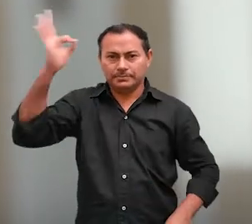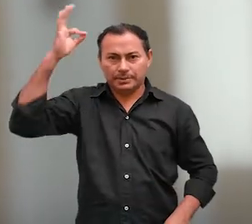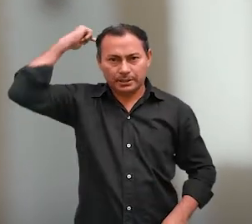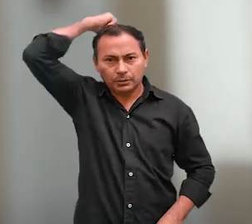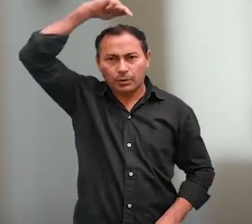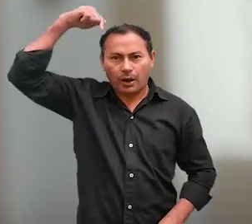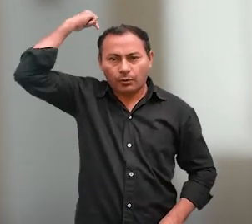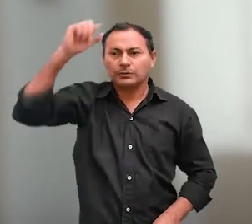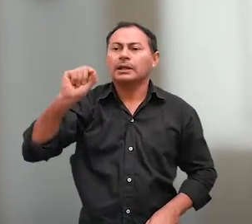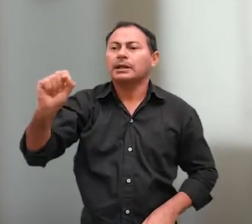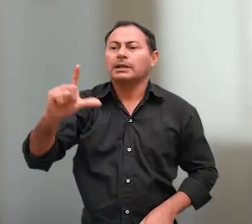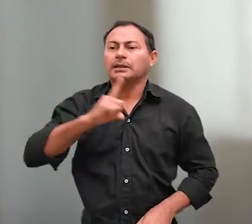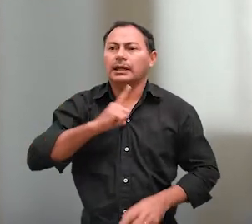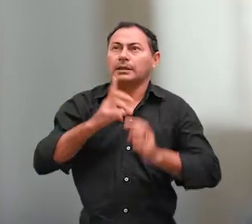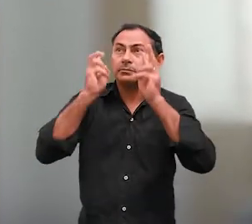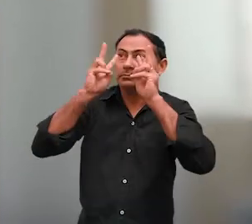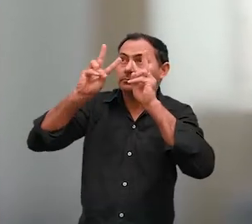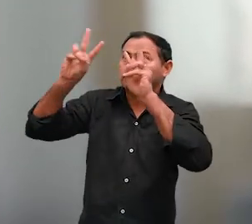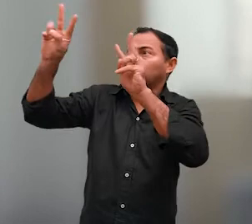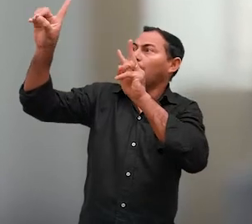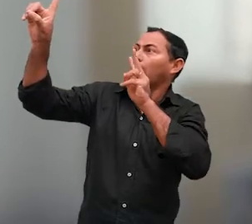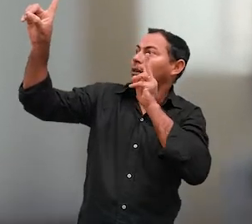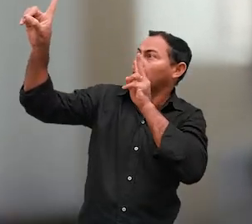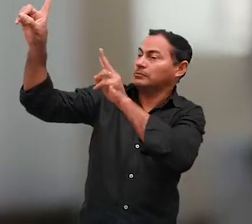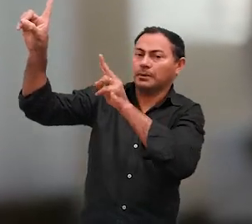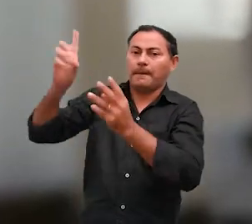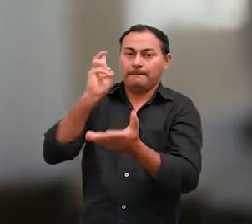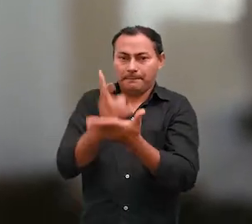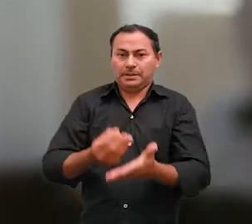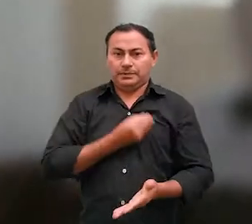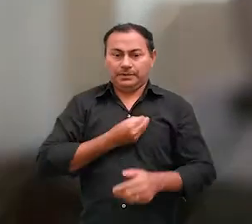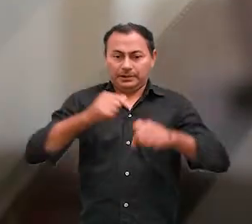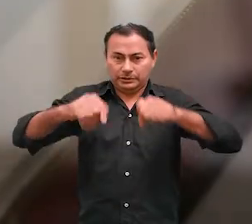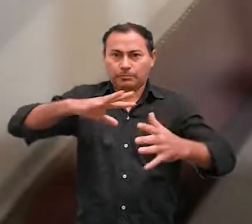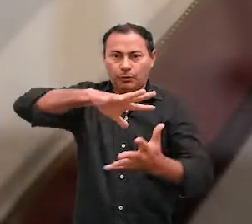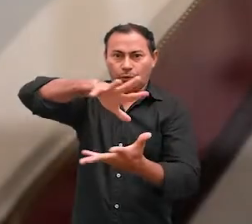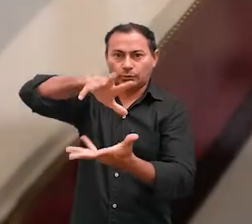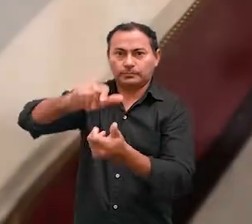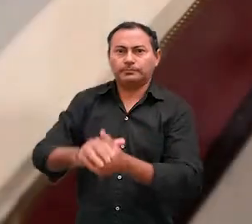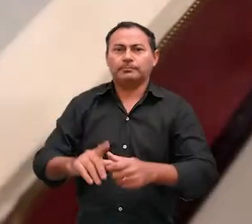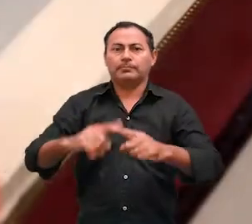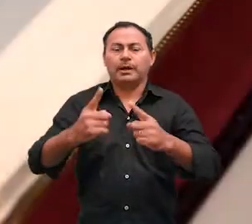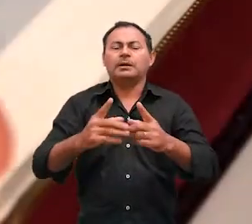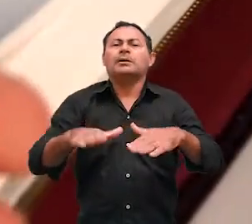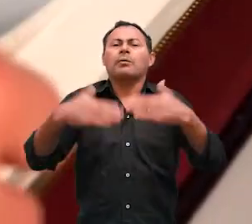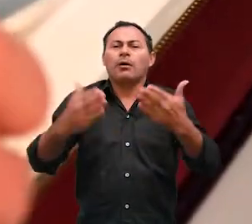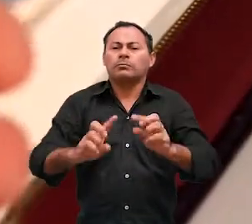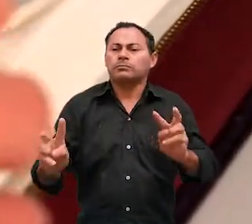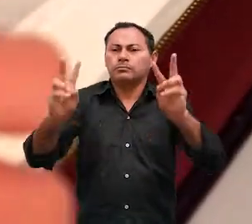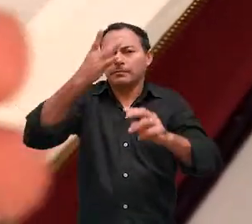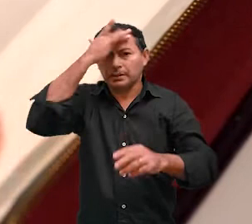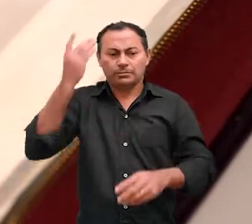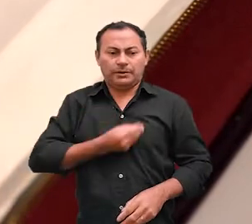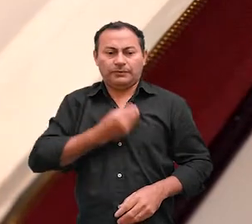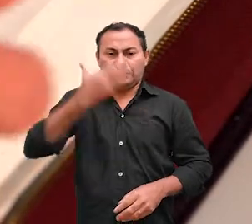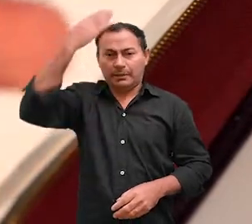espirituais daquele que tem o seu horário fixado para o alto mesmo vivendo nesse mundo quais devem ser os valores